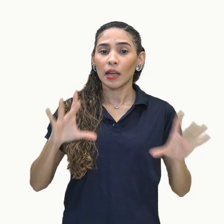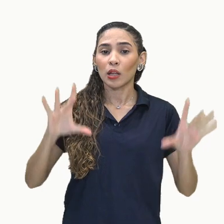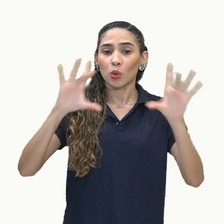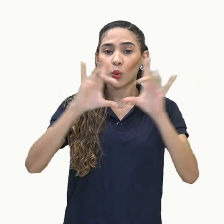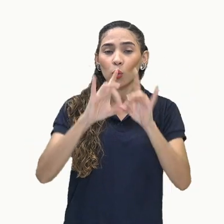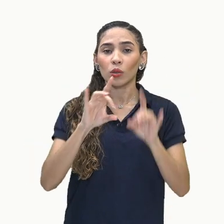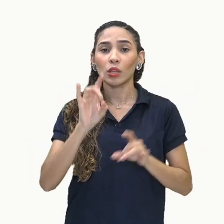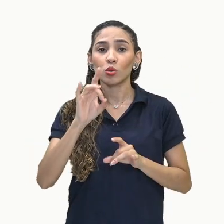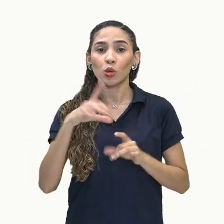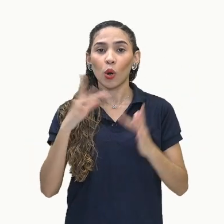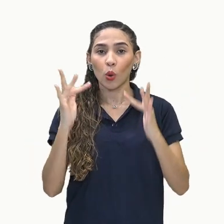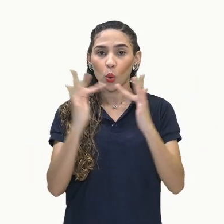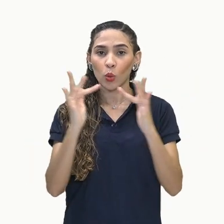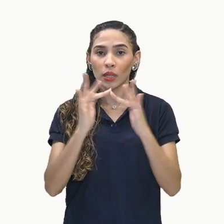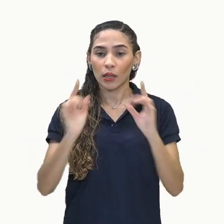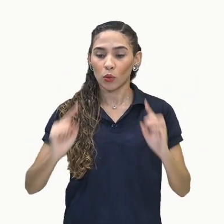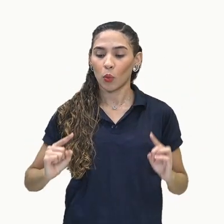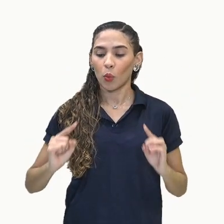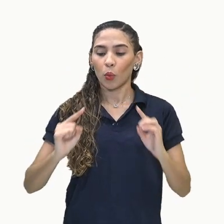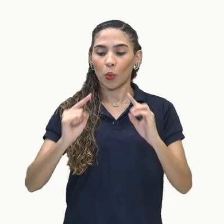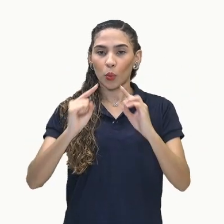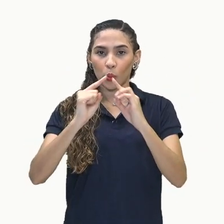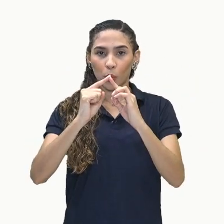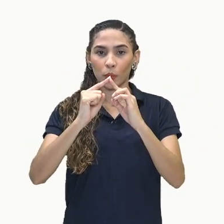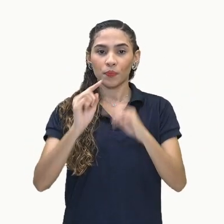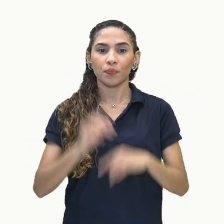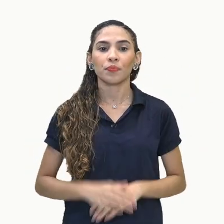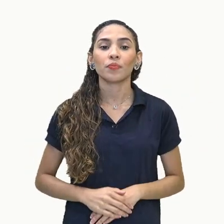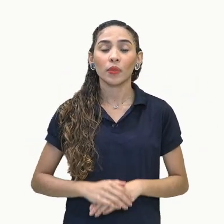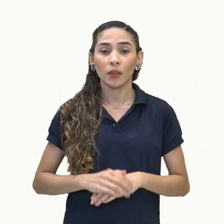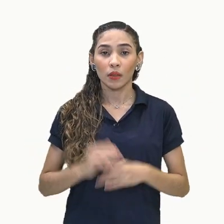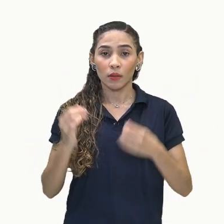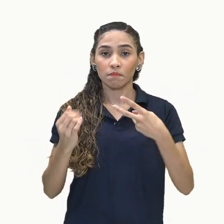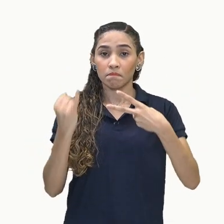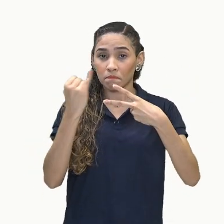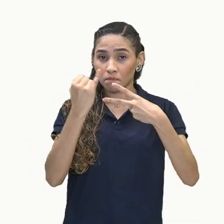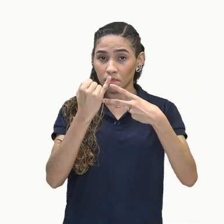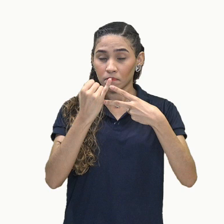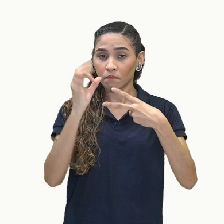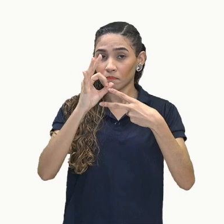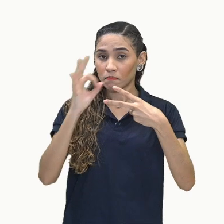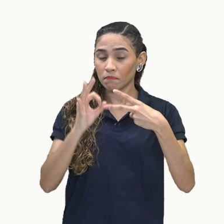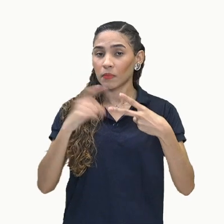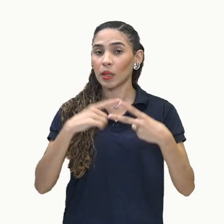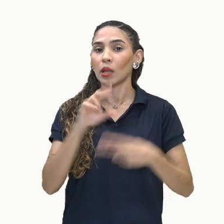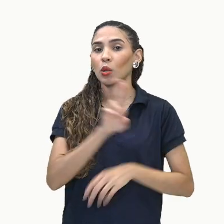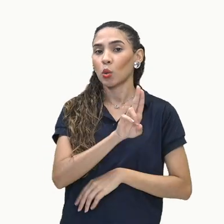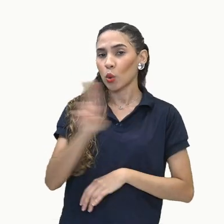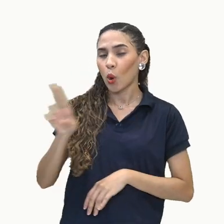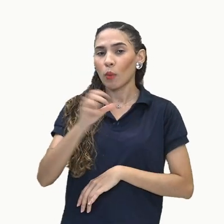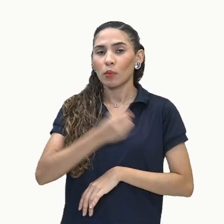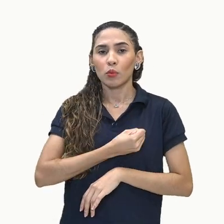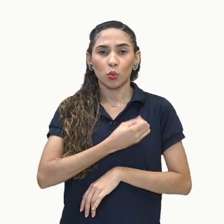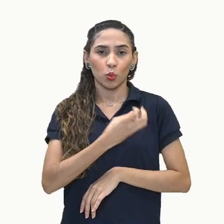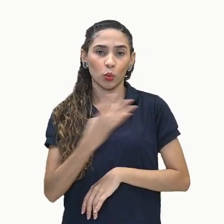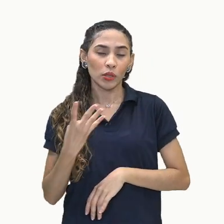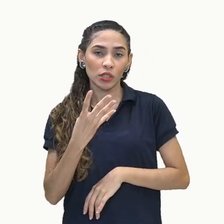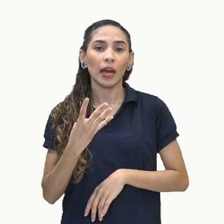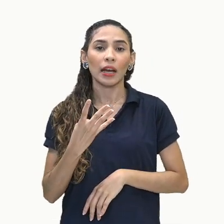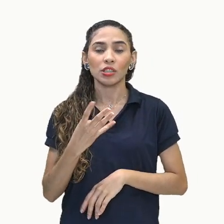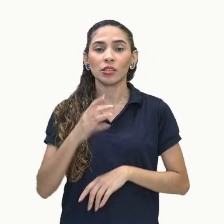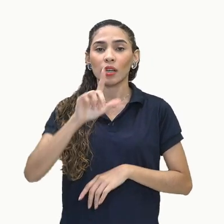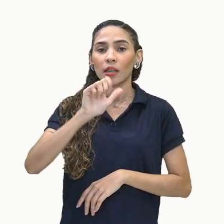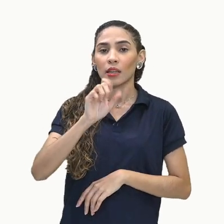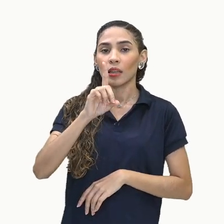em seus vértices. Os polígonos recebem nomes de acordo com o número de lados ou de